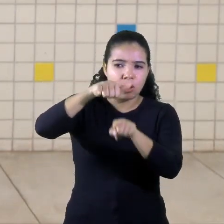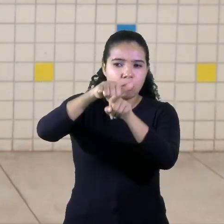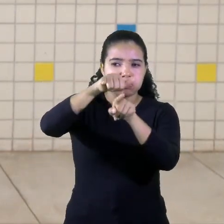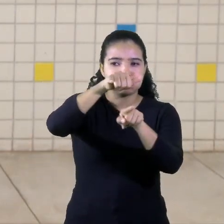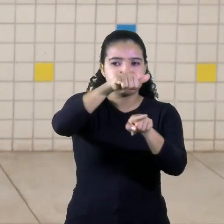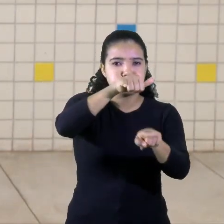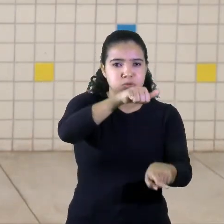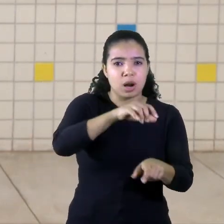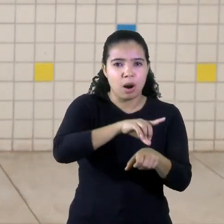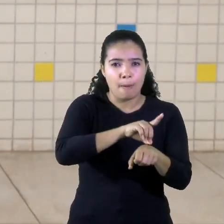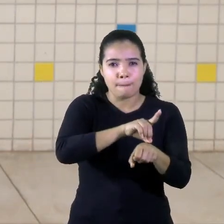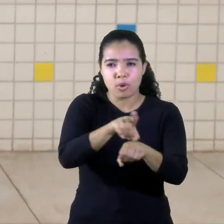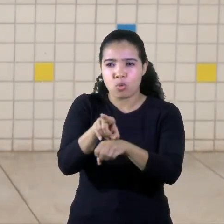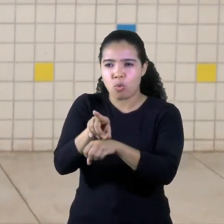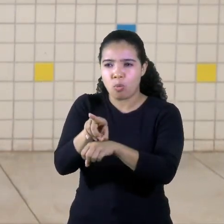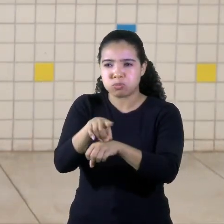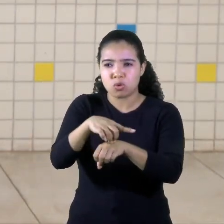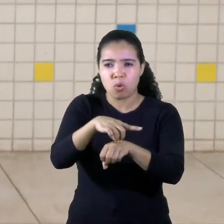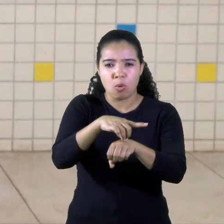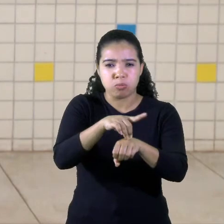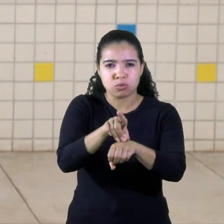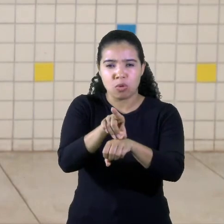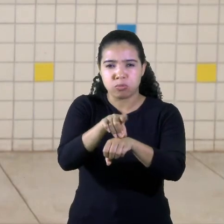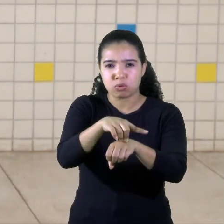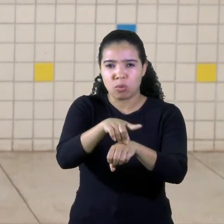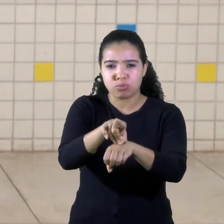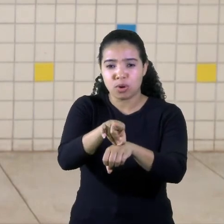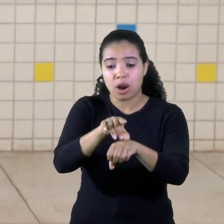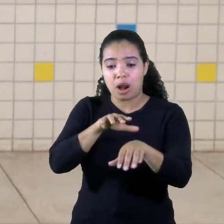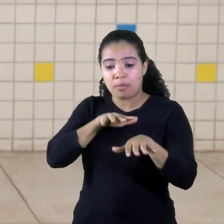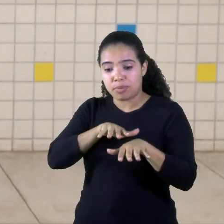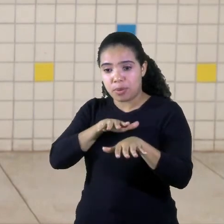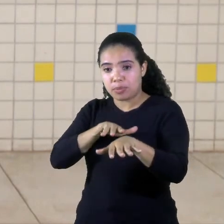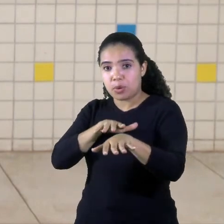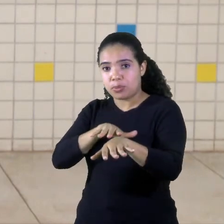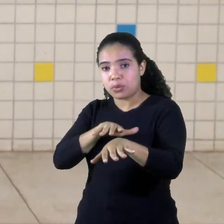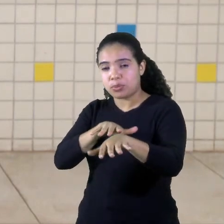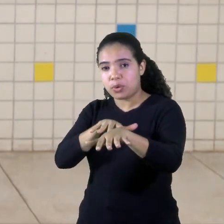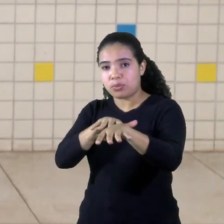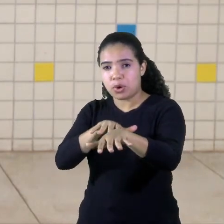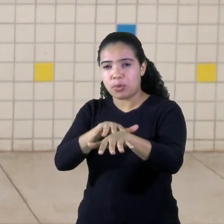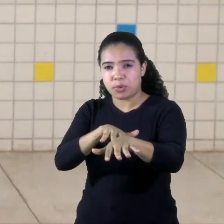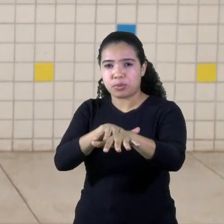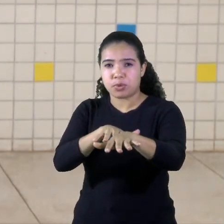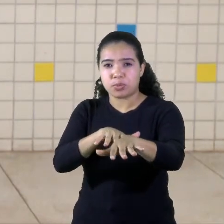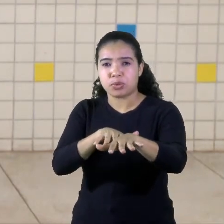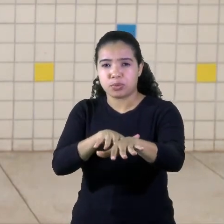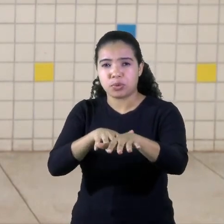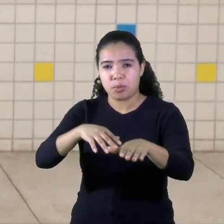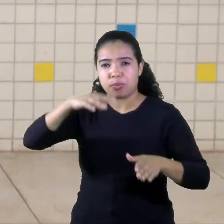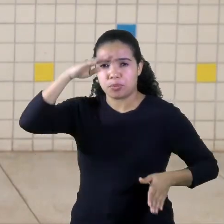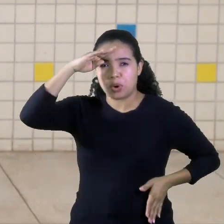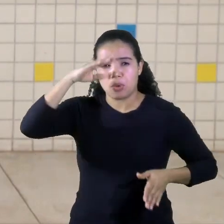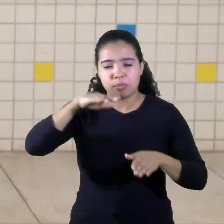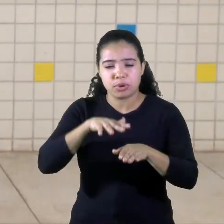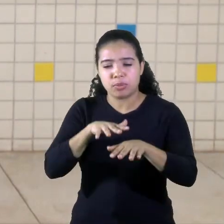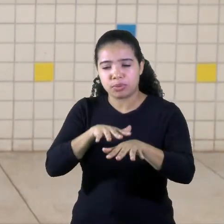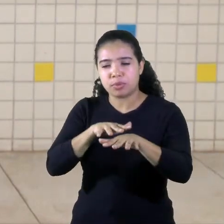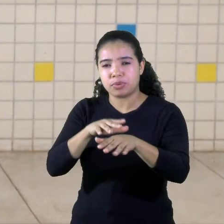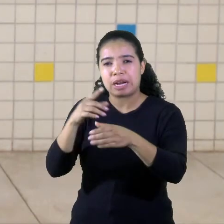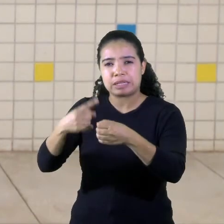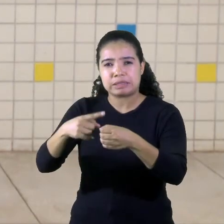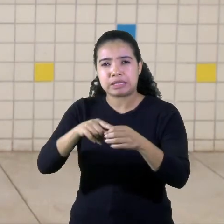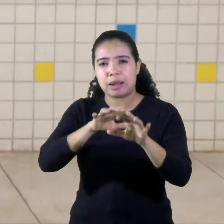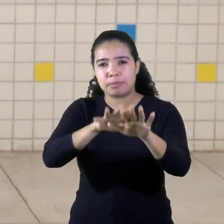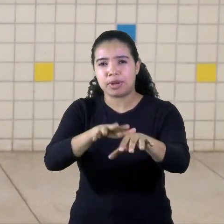guerra atacando e logo na sequência, logo atrás, o grupo de soldados invadindo as cidades, invadindo os